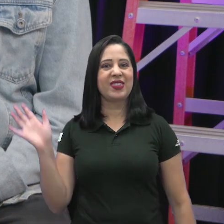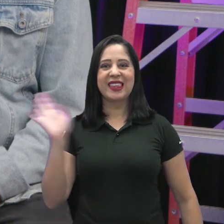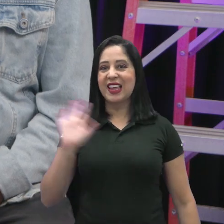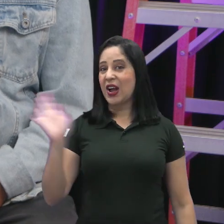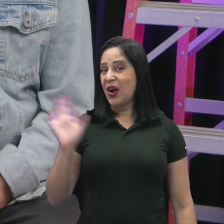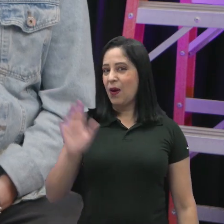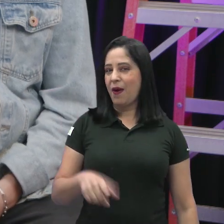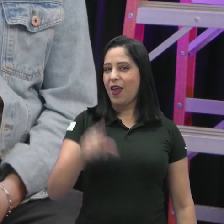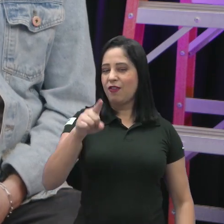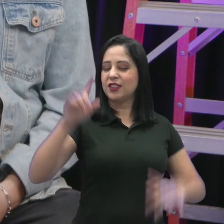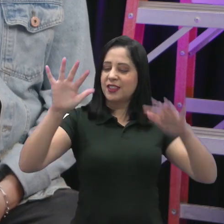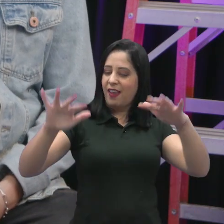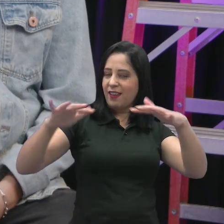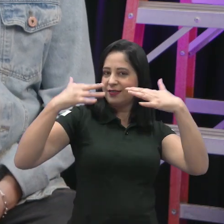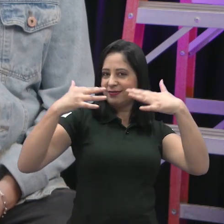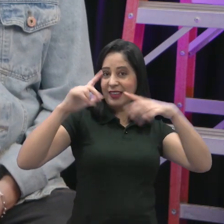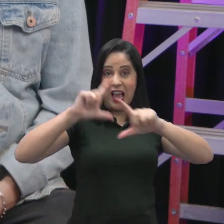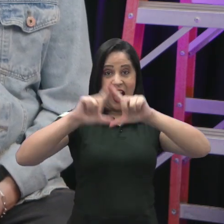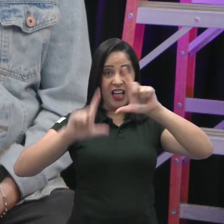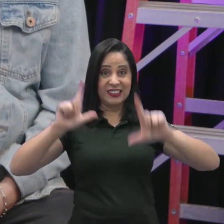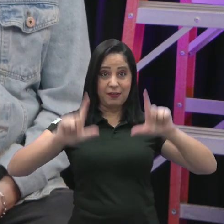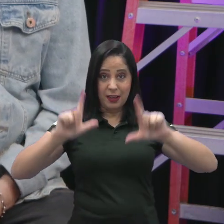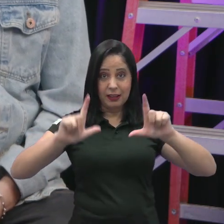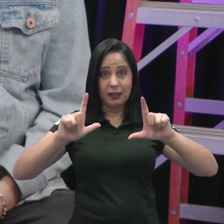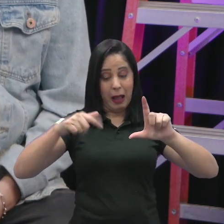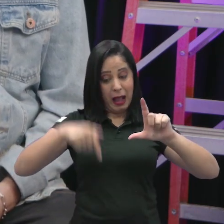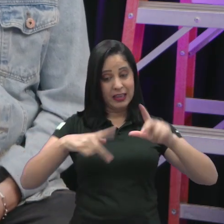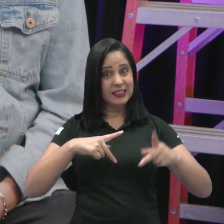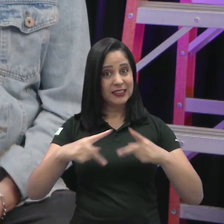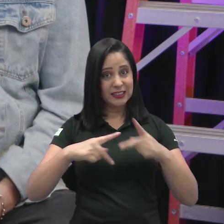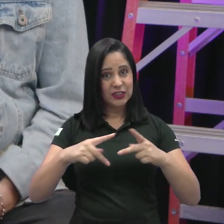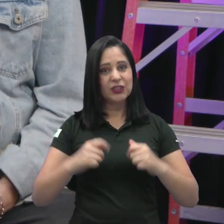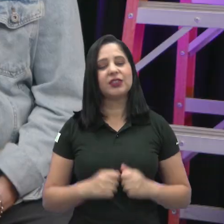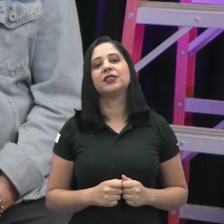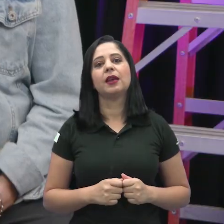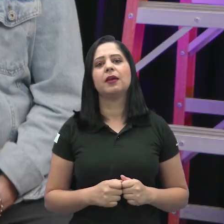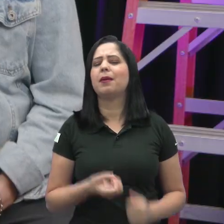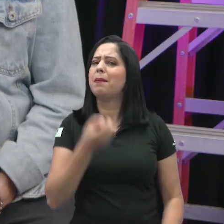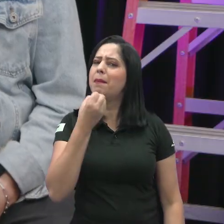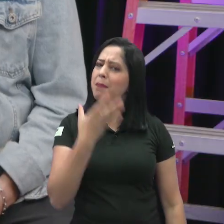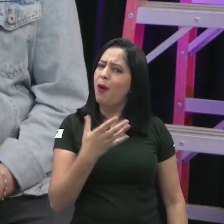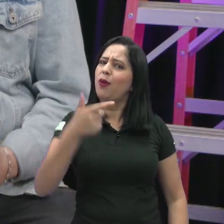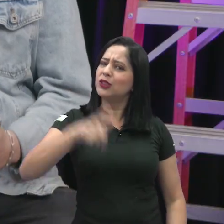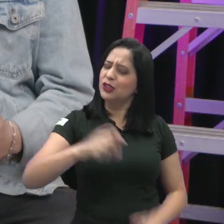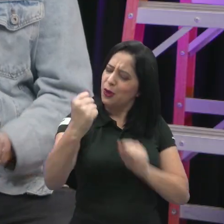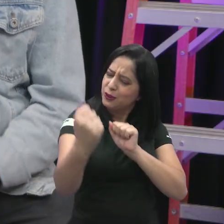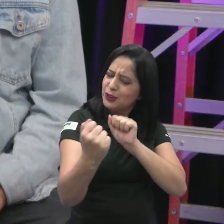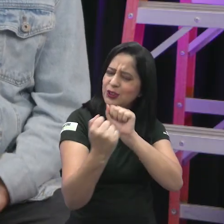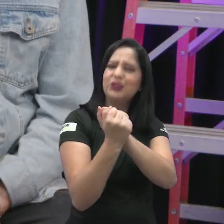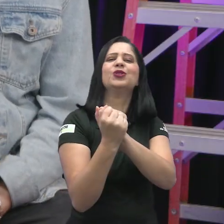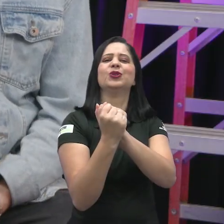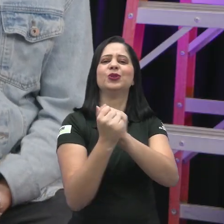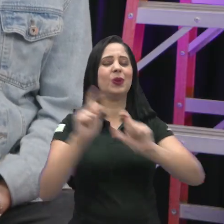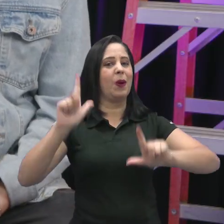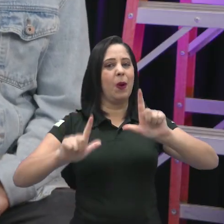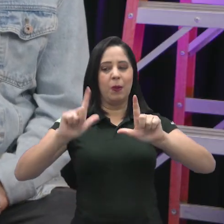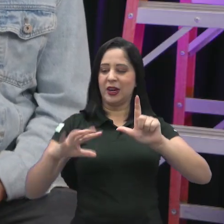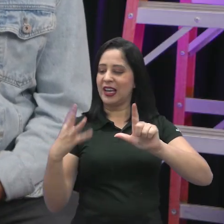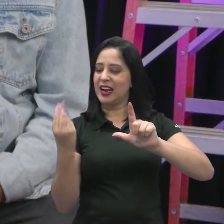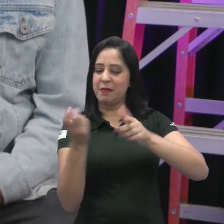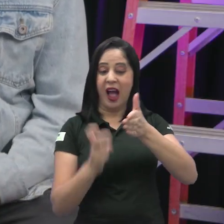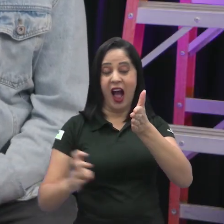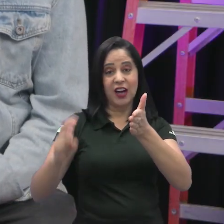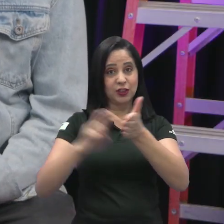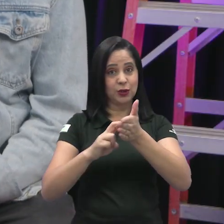Oi para você que nos acompanha pela tela da TV Câmara de São José dos Campos. Muito bom estar aqui de novo em mais um Conexão Cultura